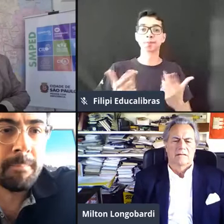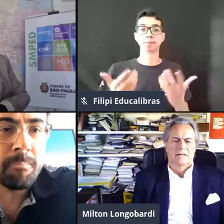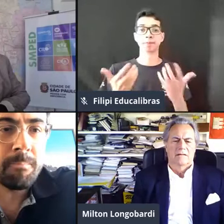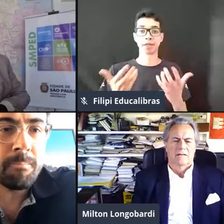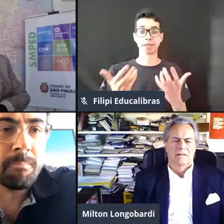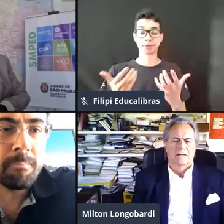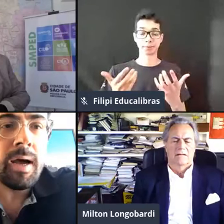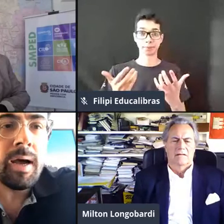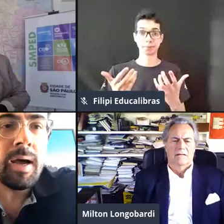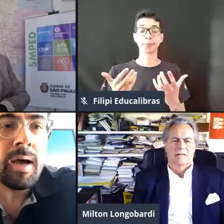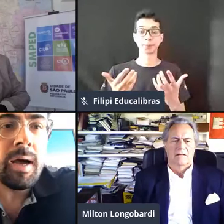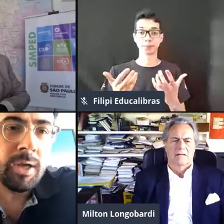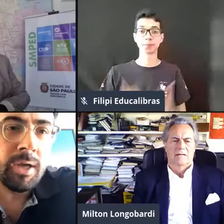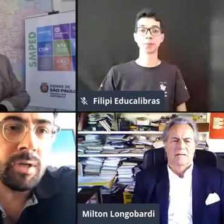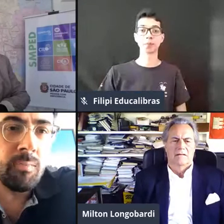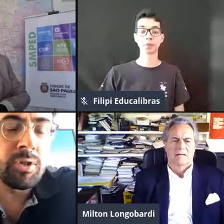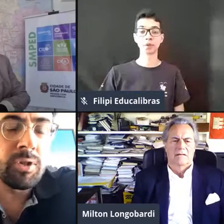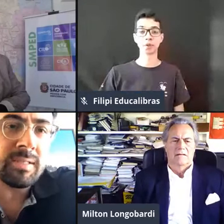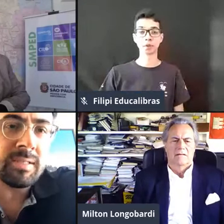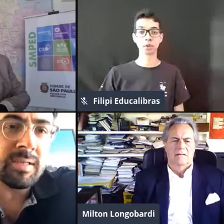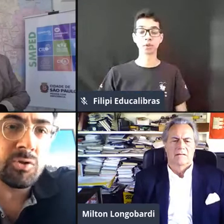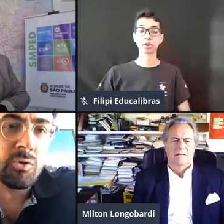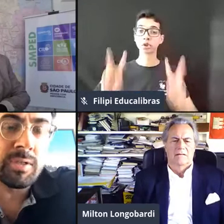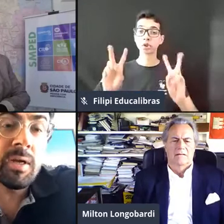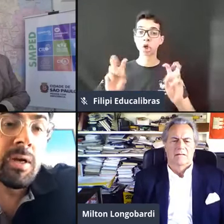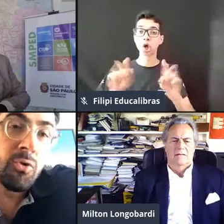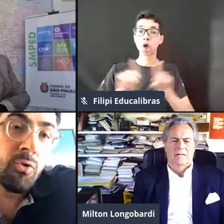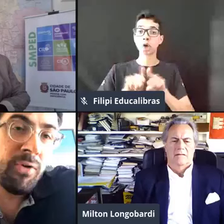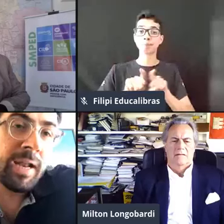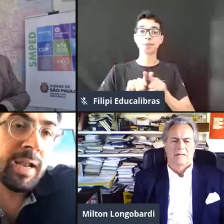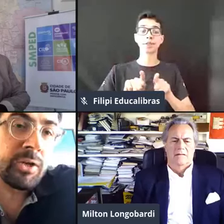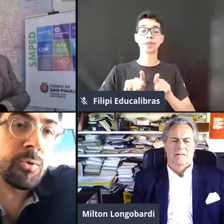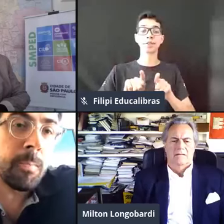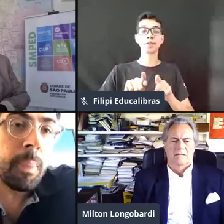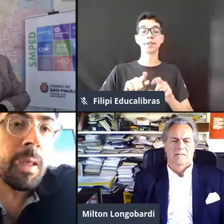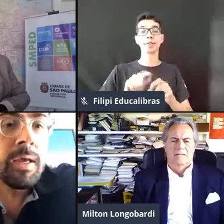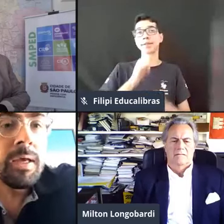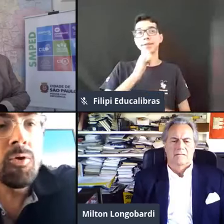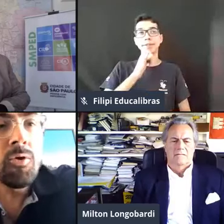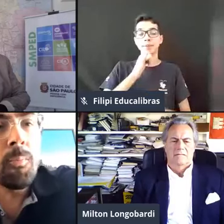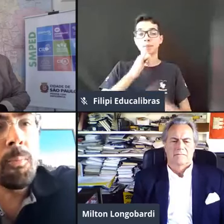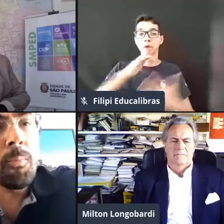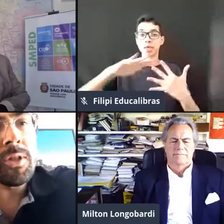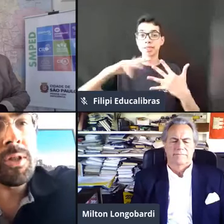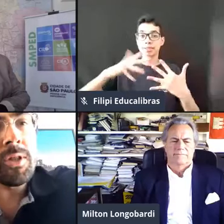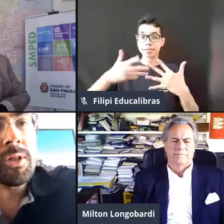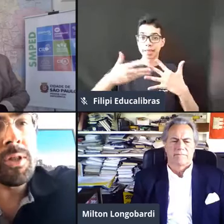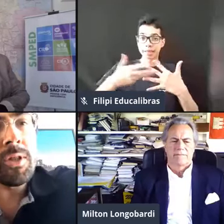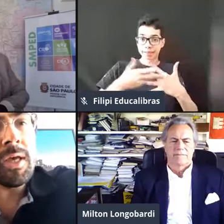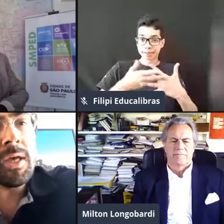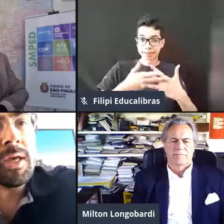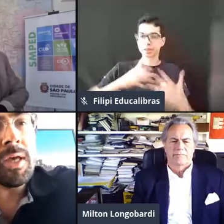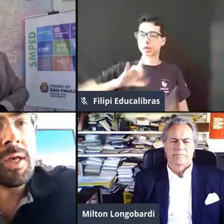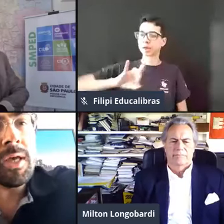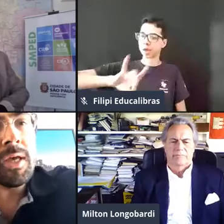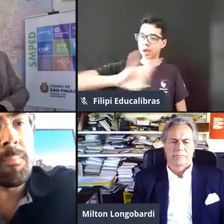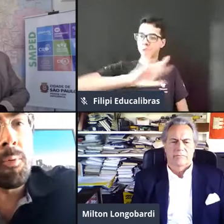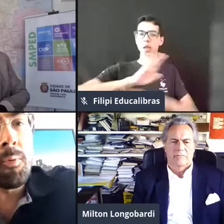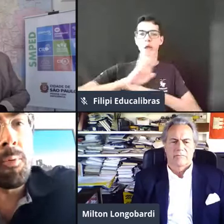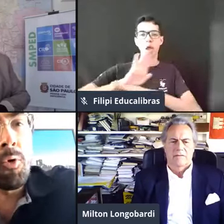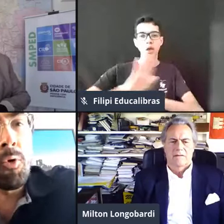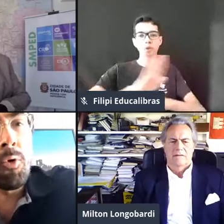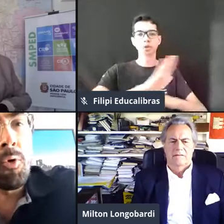cidadania, a gente pode mudar essas questões no varejo. E no poder público,